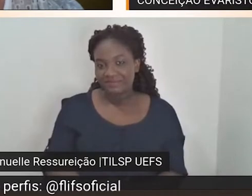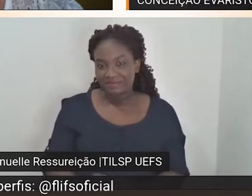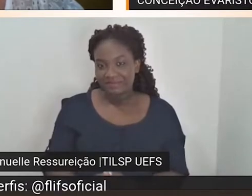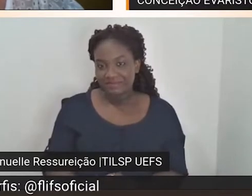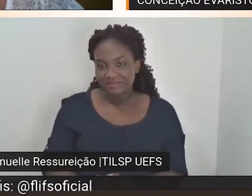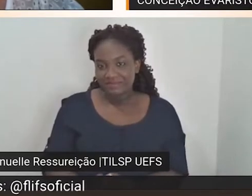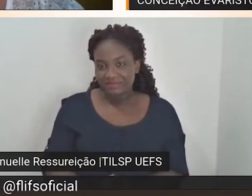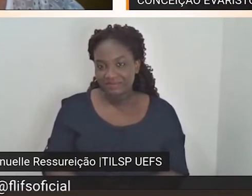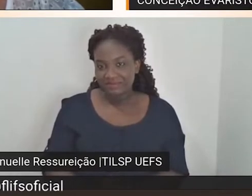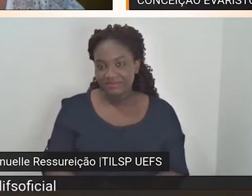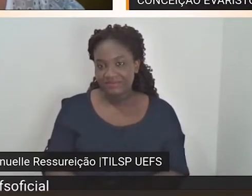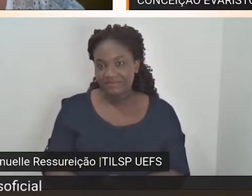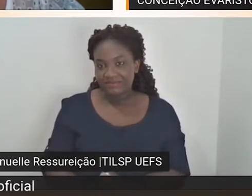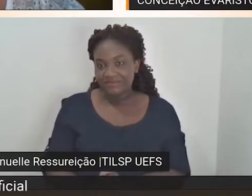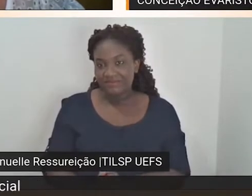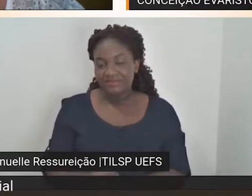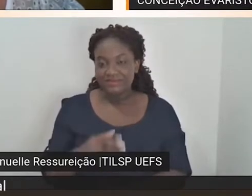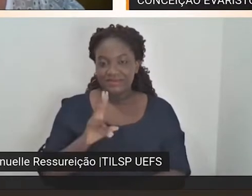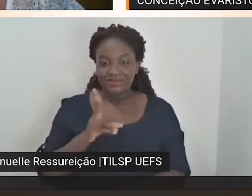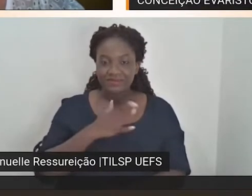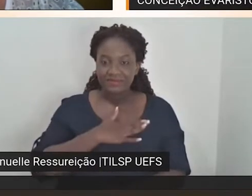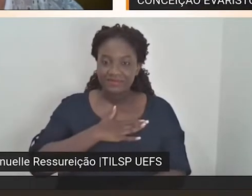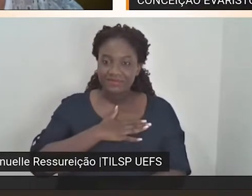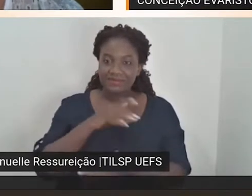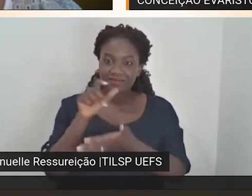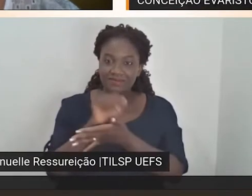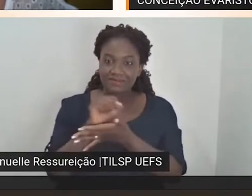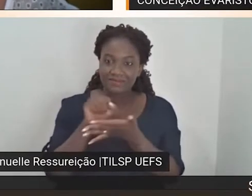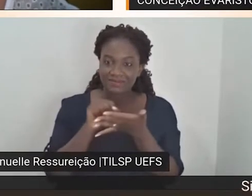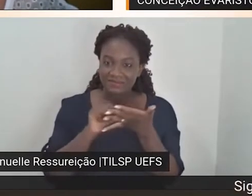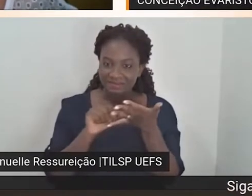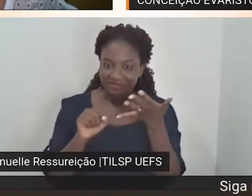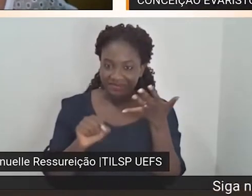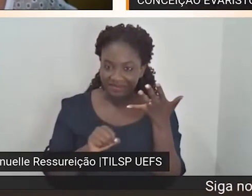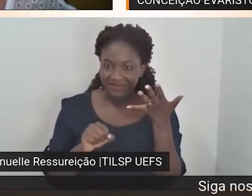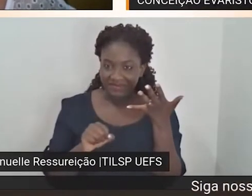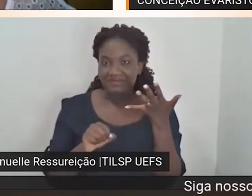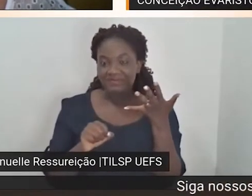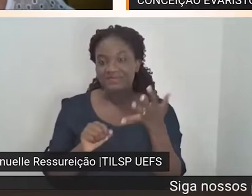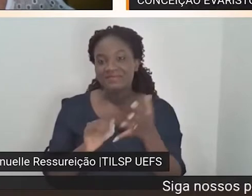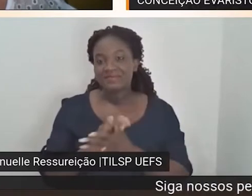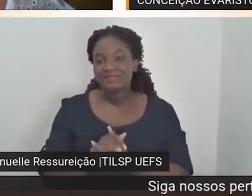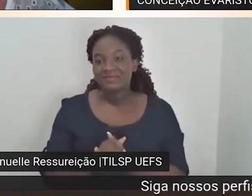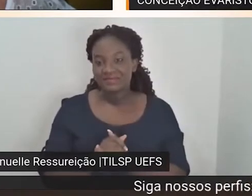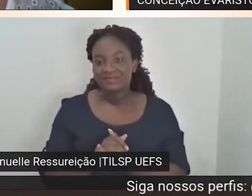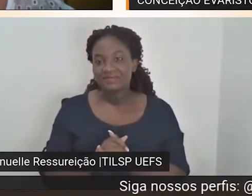Então, eu sempre gostei de escrever, sempre gostei de escrever.